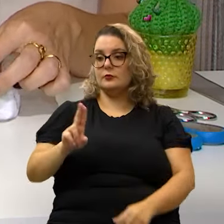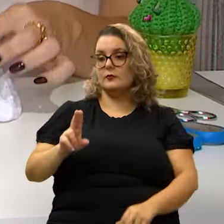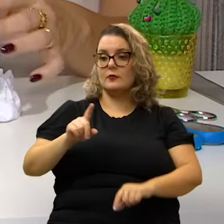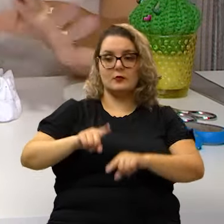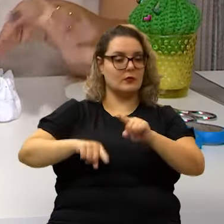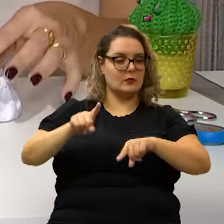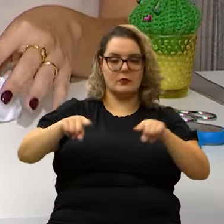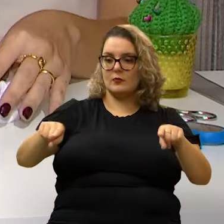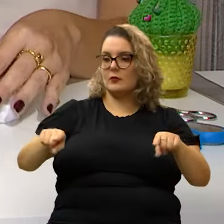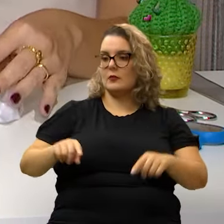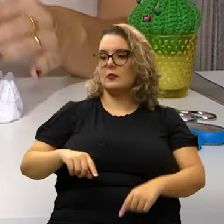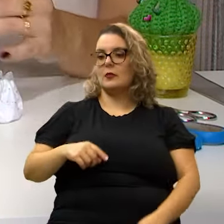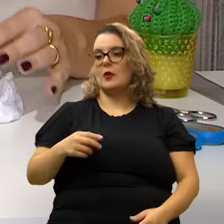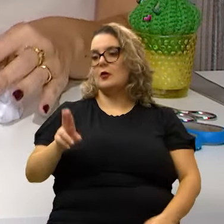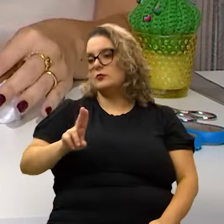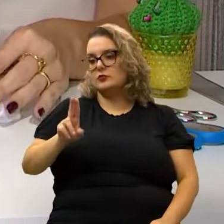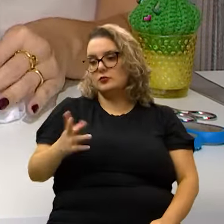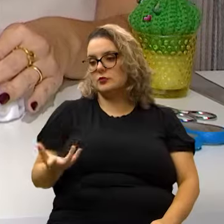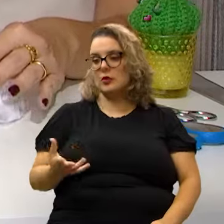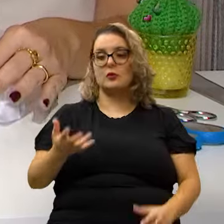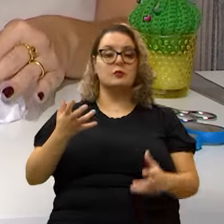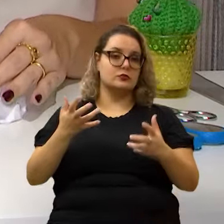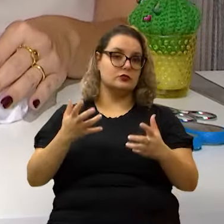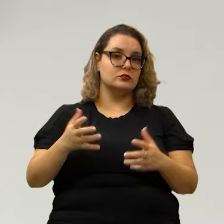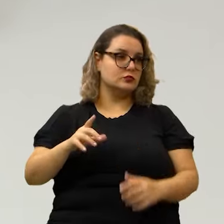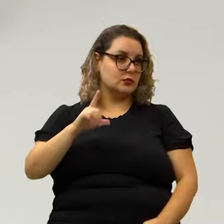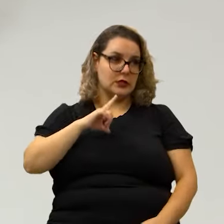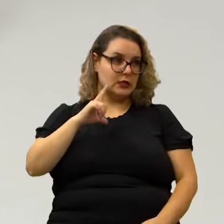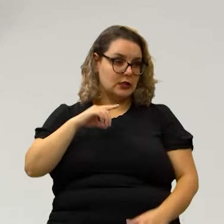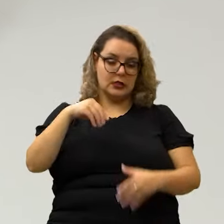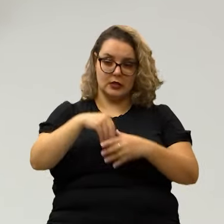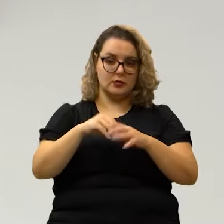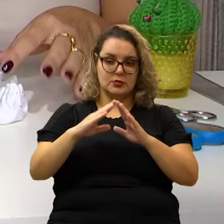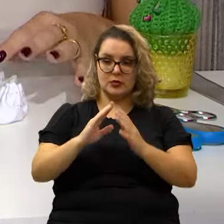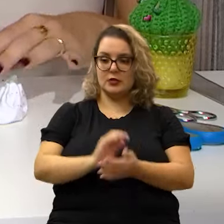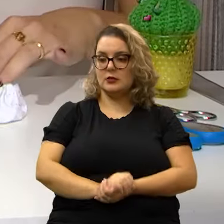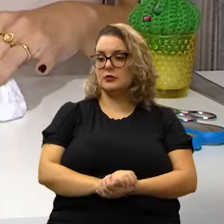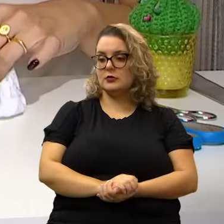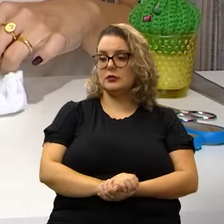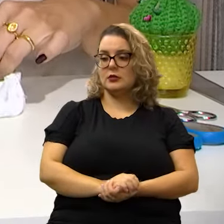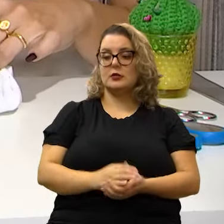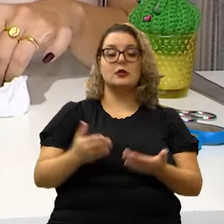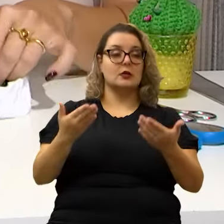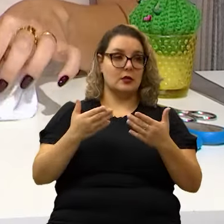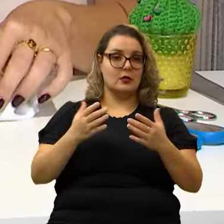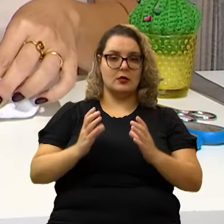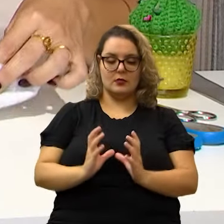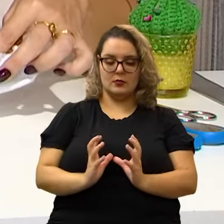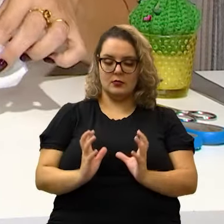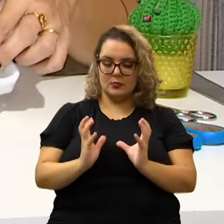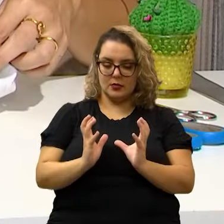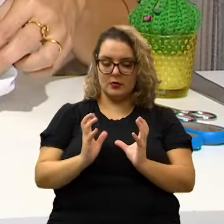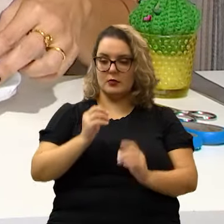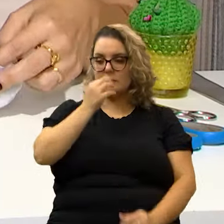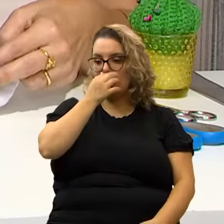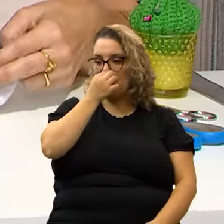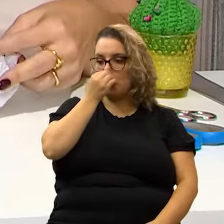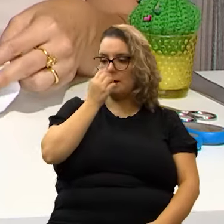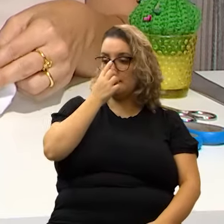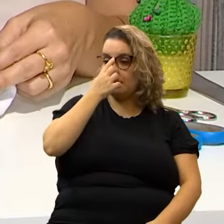poder utilizar diferentes materiais, né, e você usar às vezes o que você já tem mesmo em casa. E agora então, a gente fez a